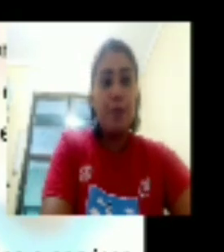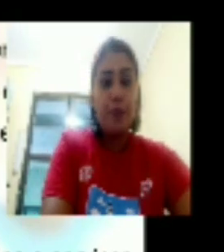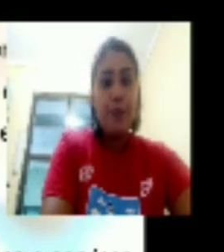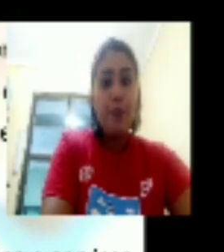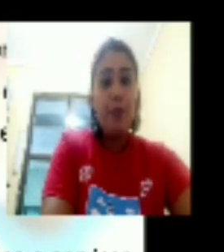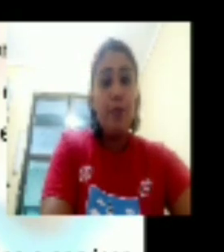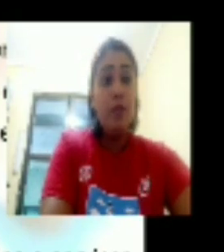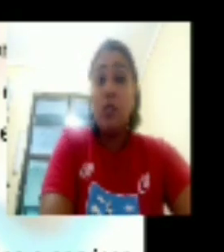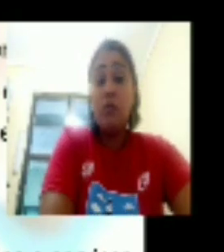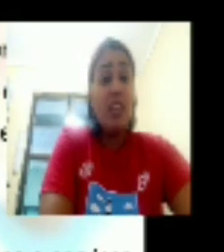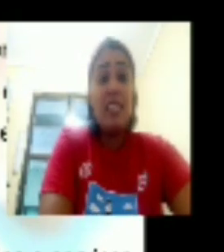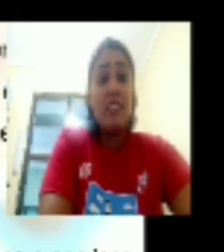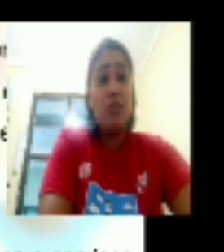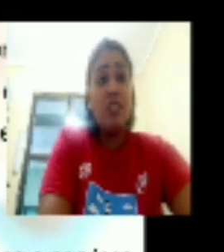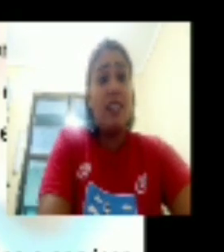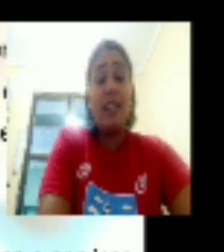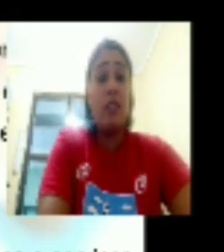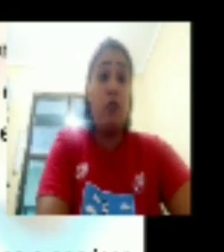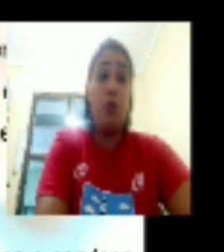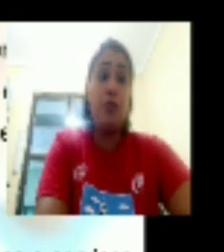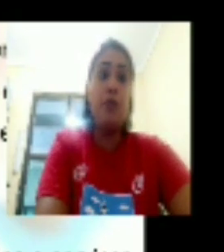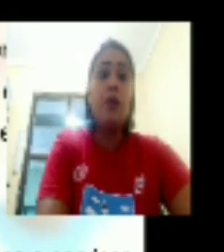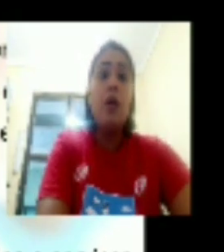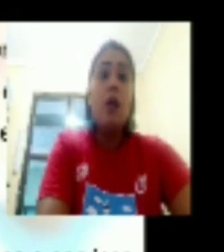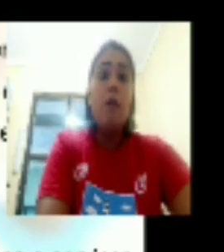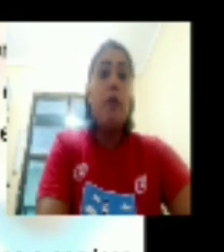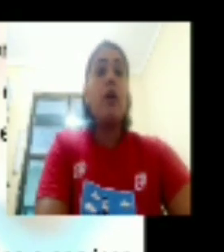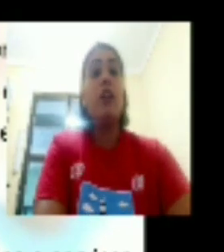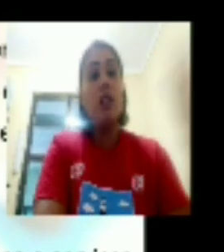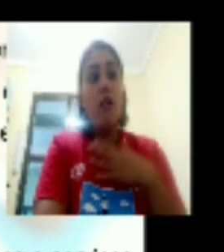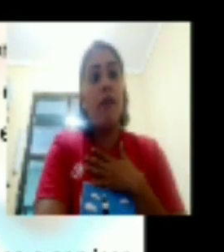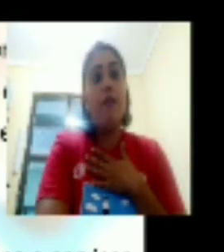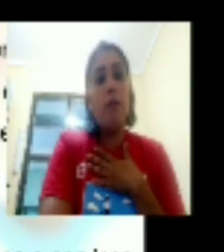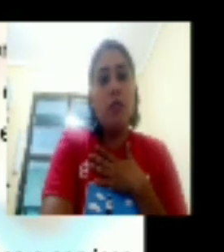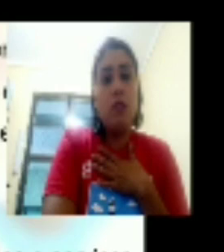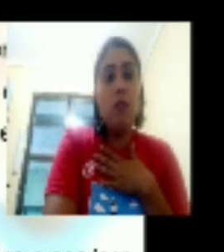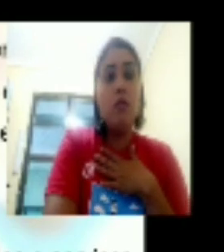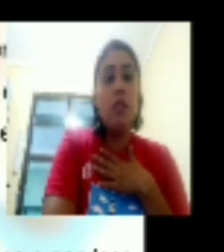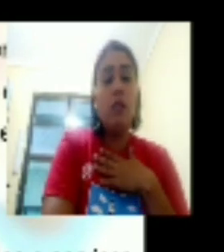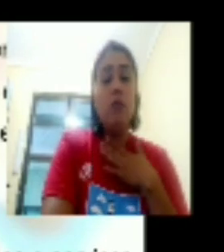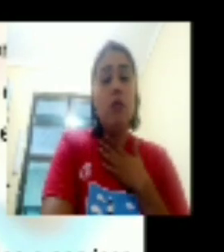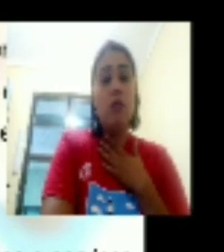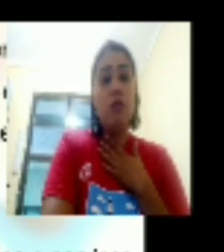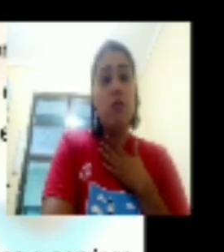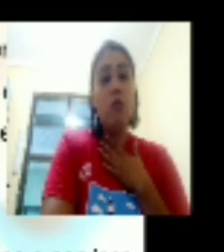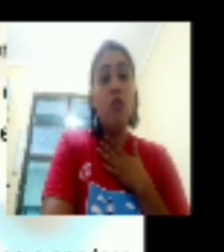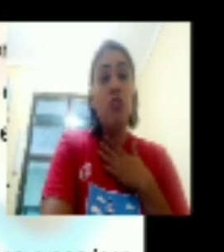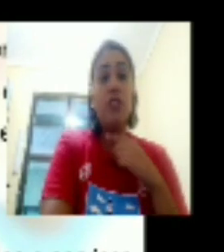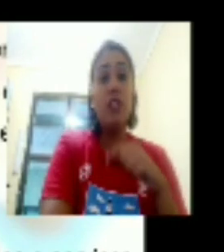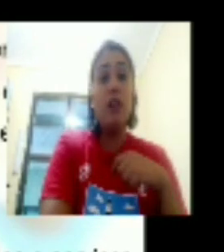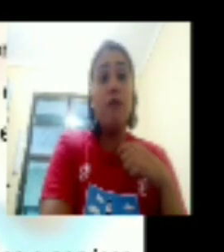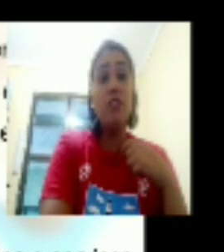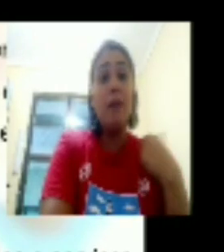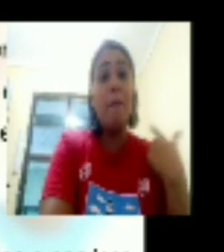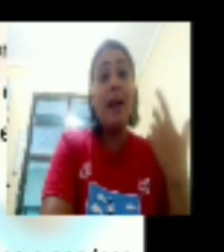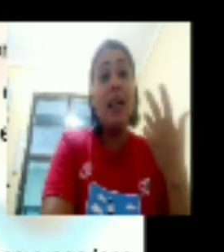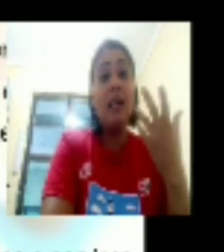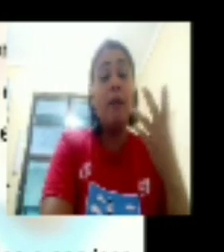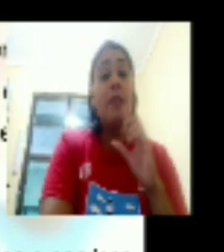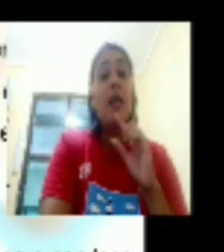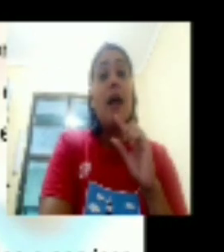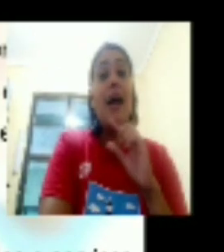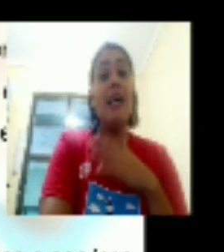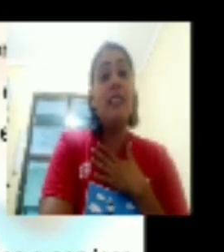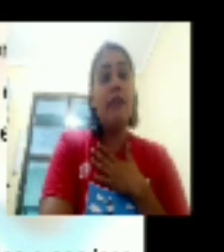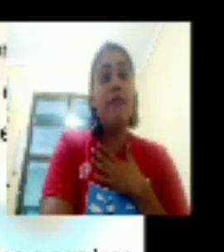pago. Não tem isso de ser gratuito. Porque de qualquer forma ou de outra, o nosso SUS, você